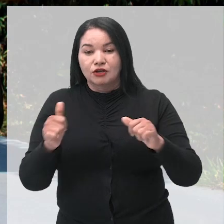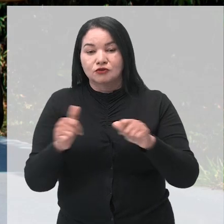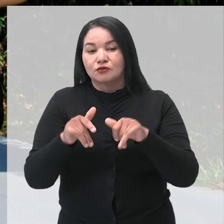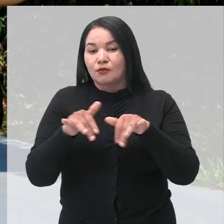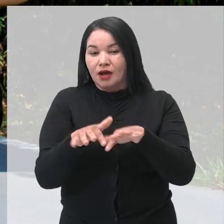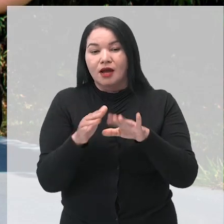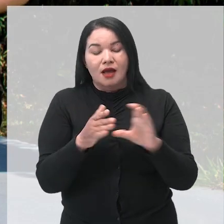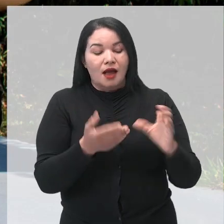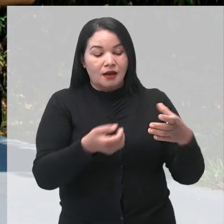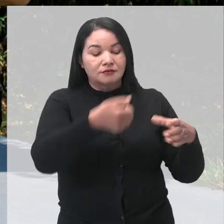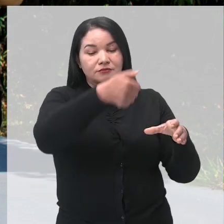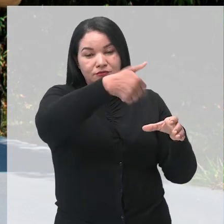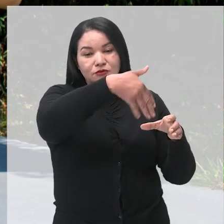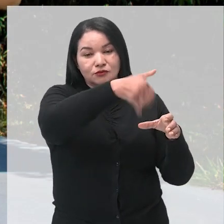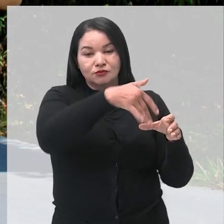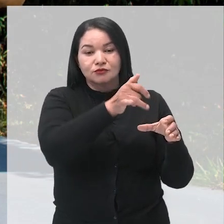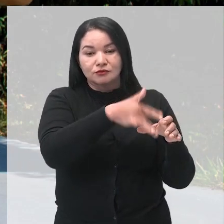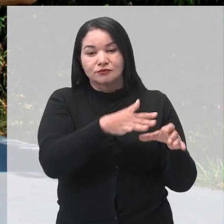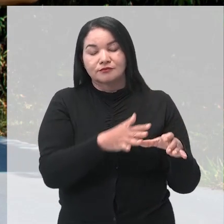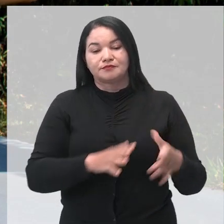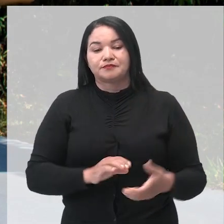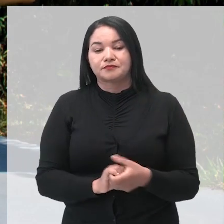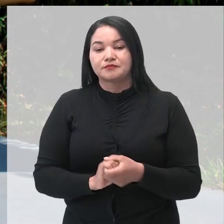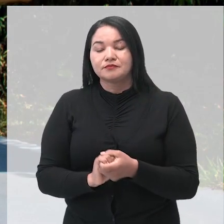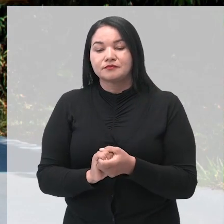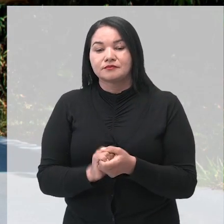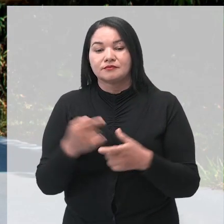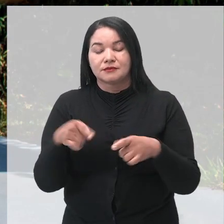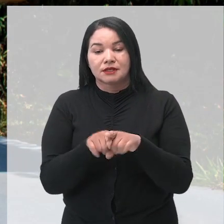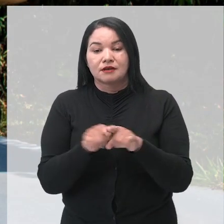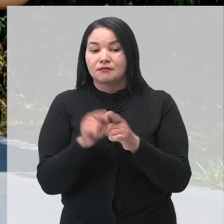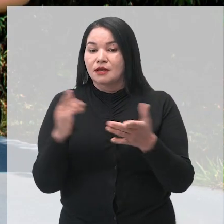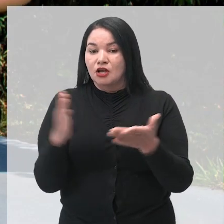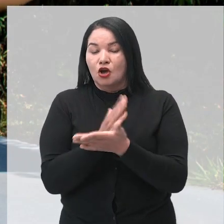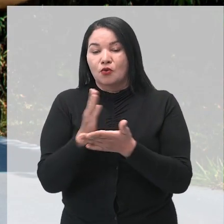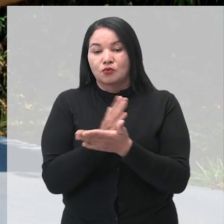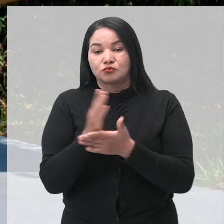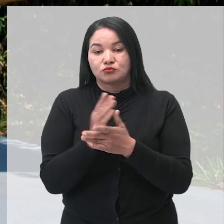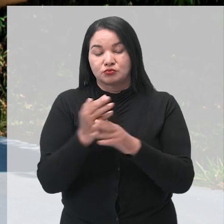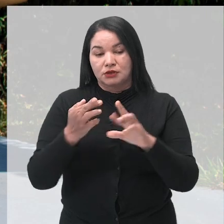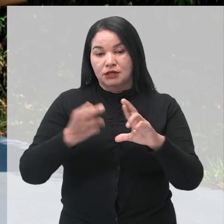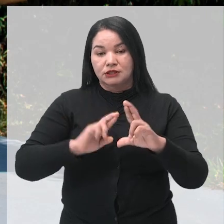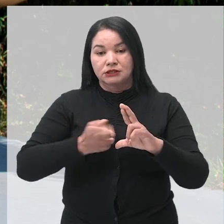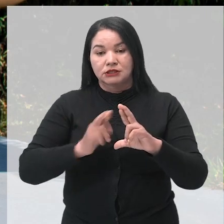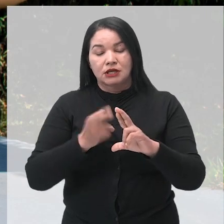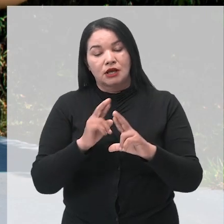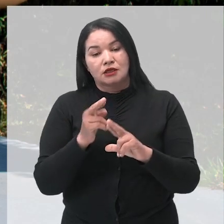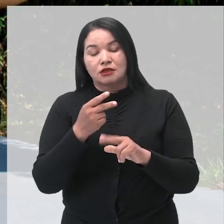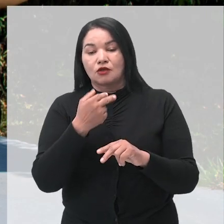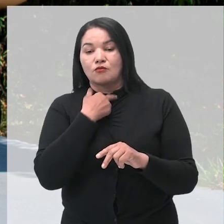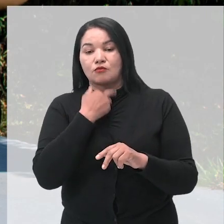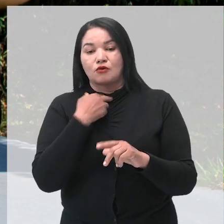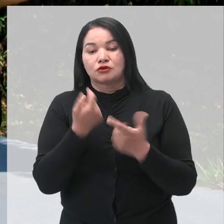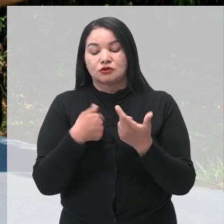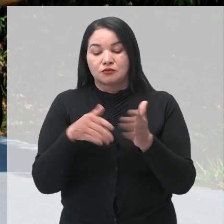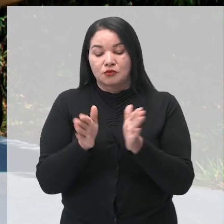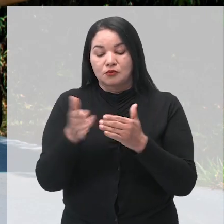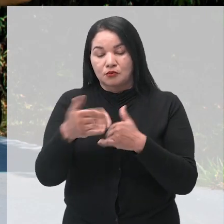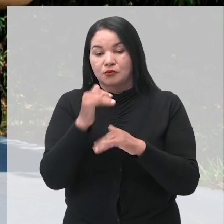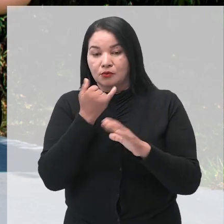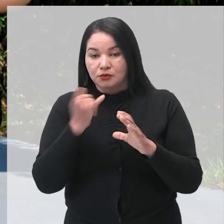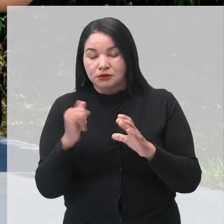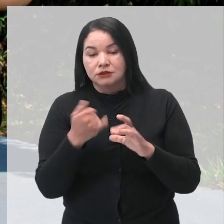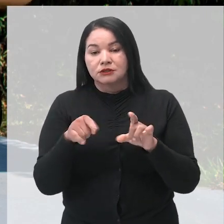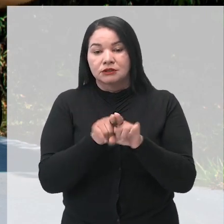resíduos orgânicos, você pode lançar dentro deles. E aqueles materiais que a gente não pode reciclar, como por exemplo